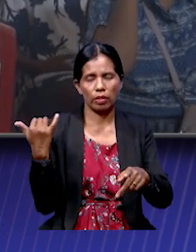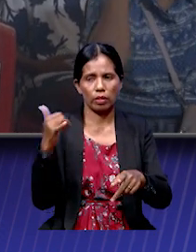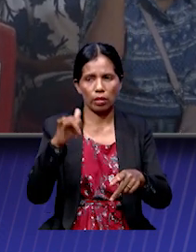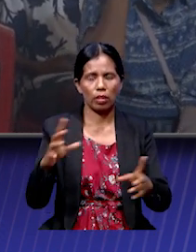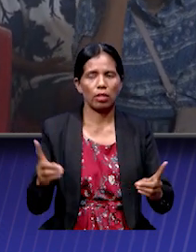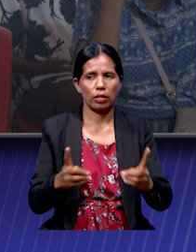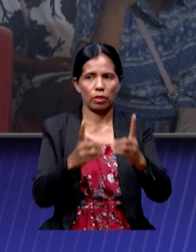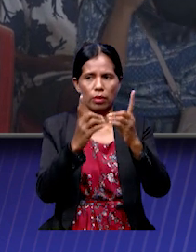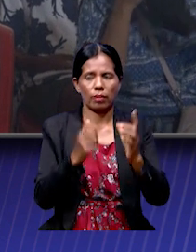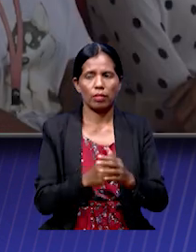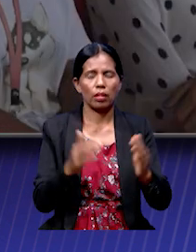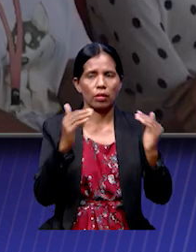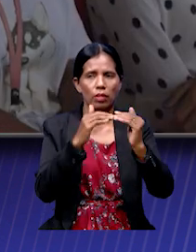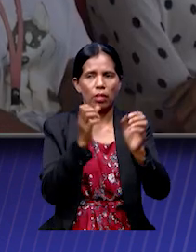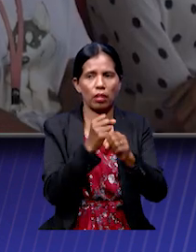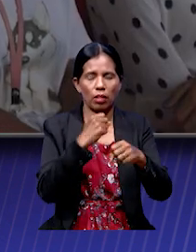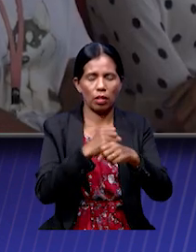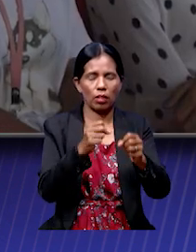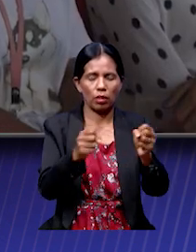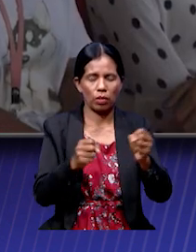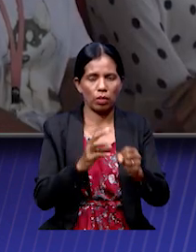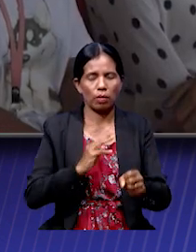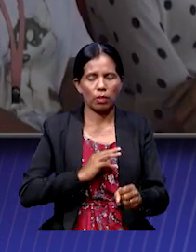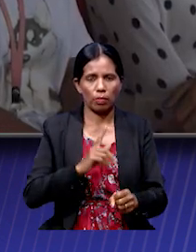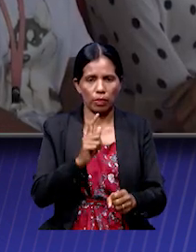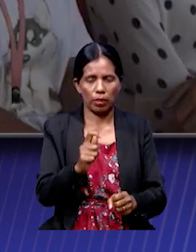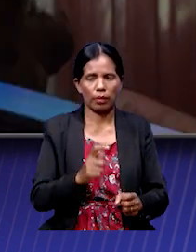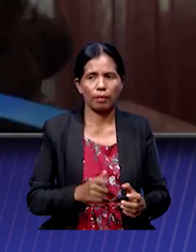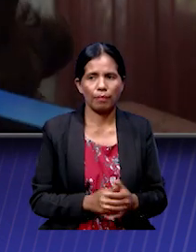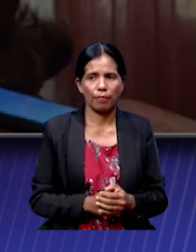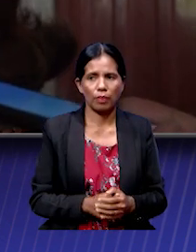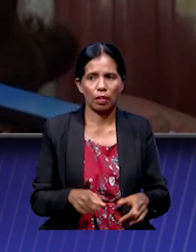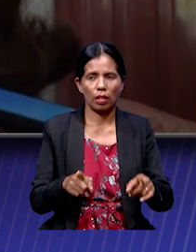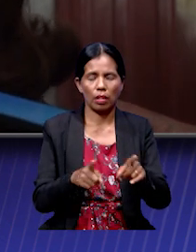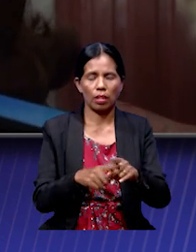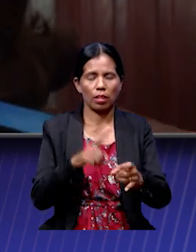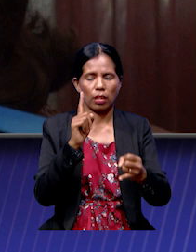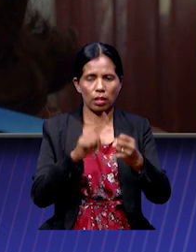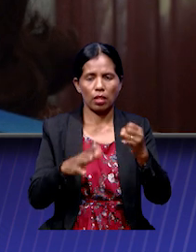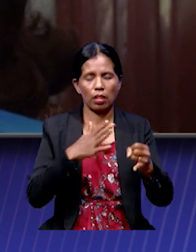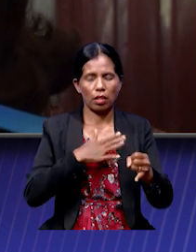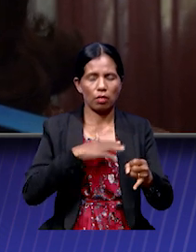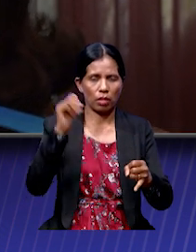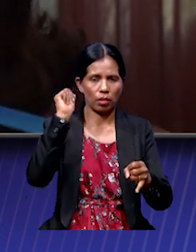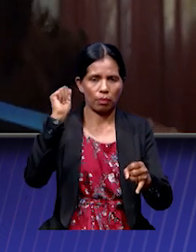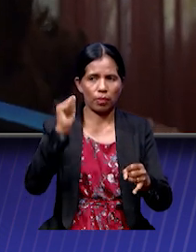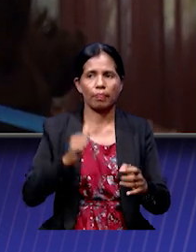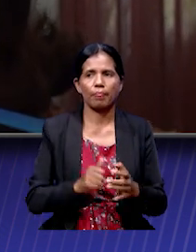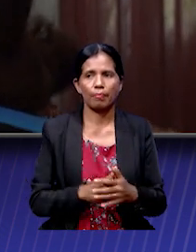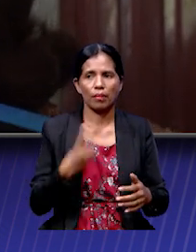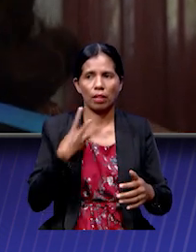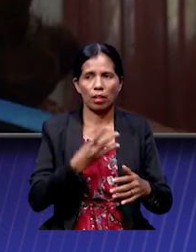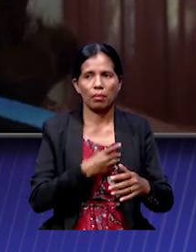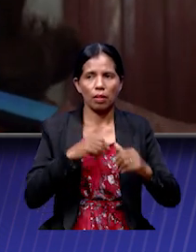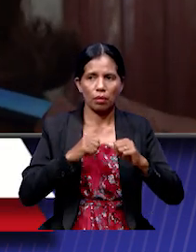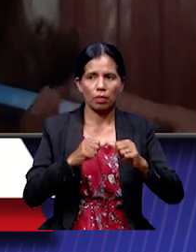hasoro dialogu ne halau ia suku baru pite. Irene hene sense remento ba haune kampanye. E mi continua